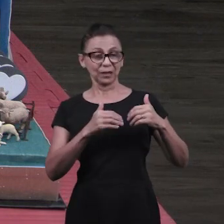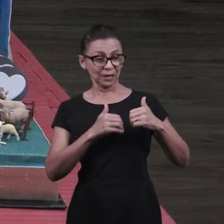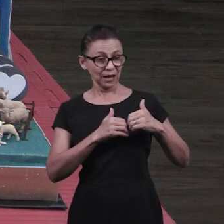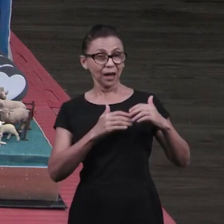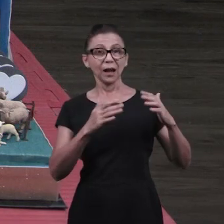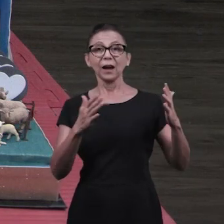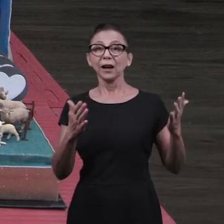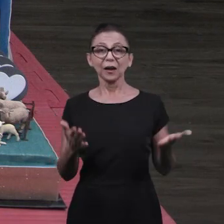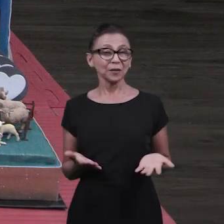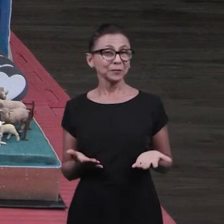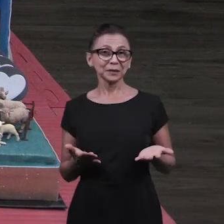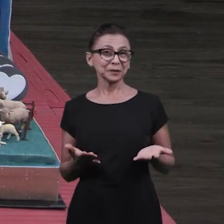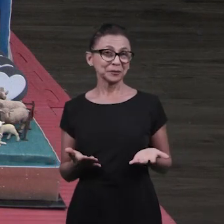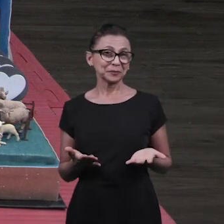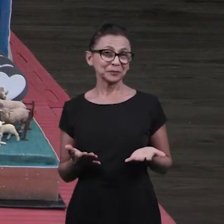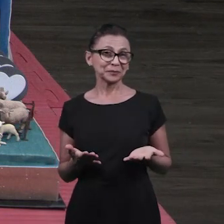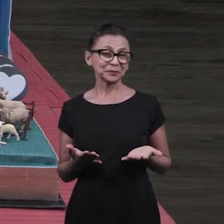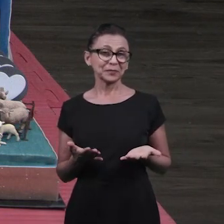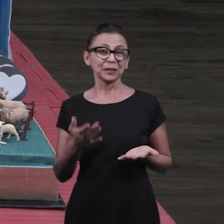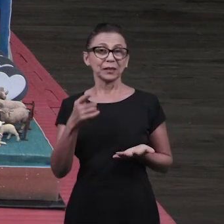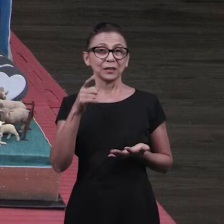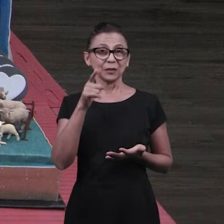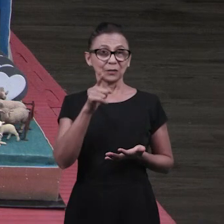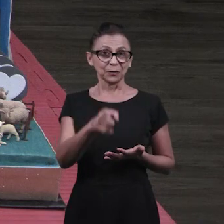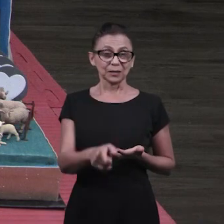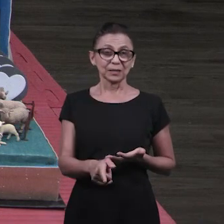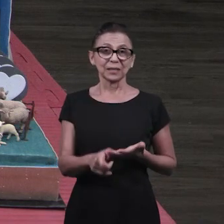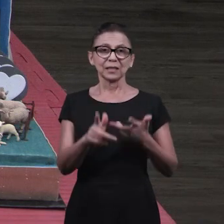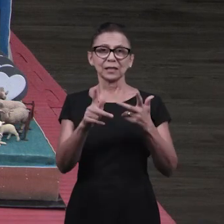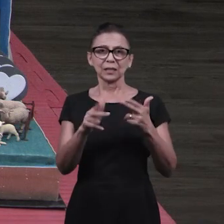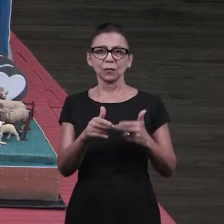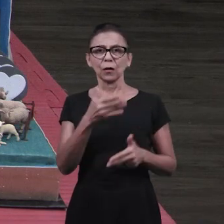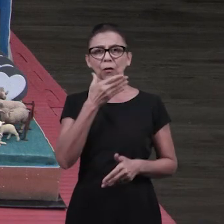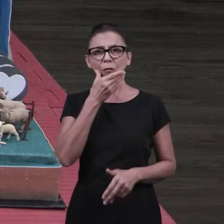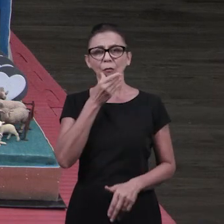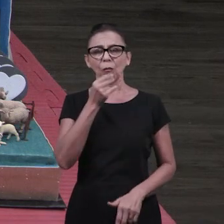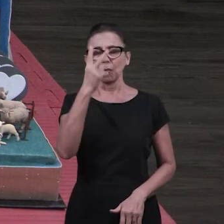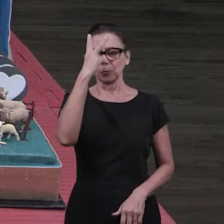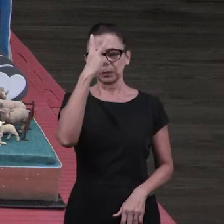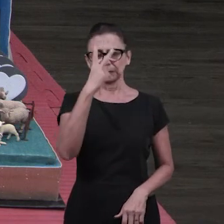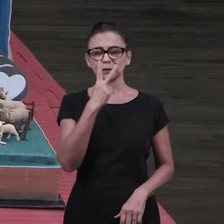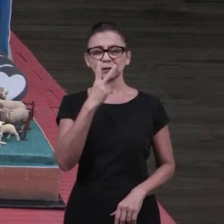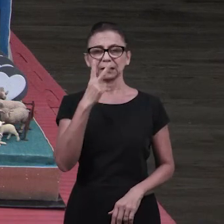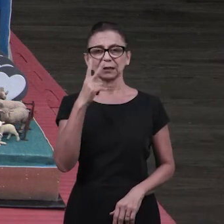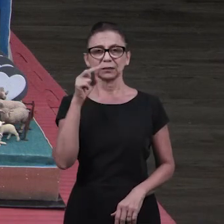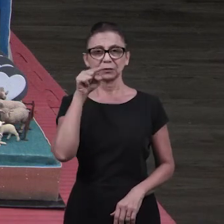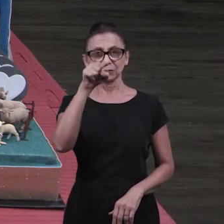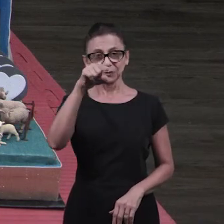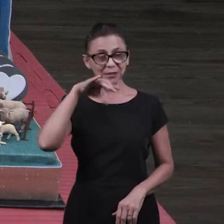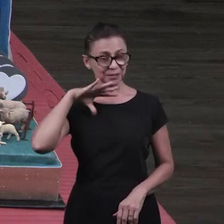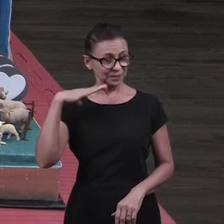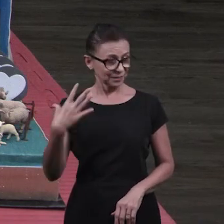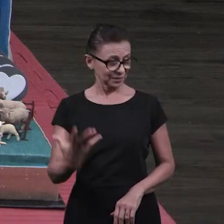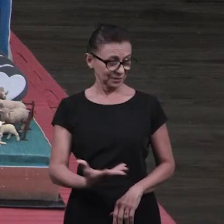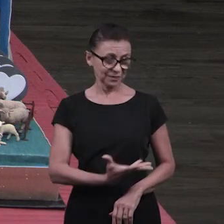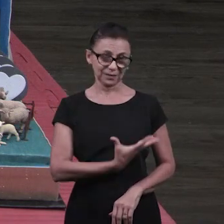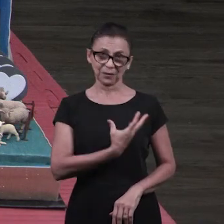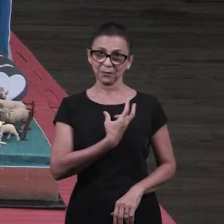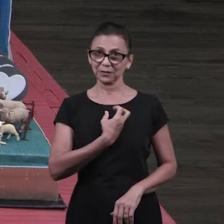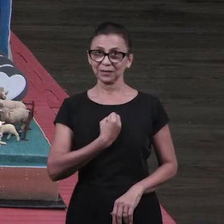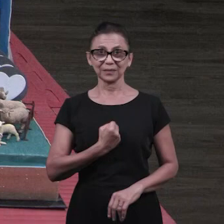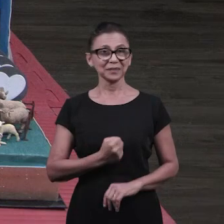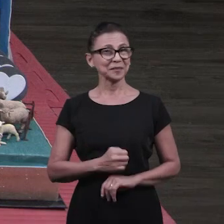coração e você, assim como Bartimeu, receberá salvação.